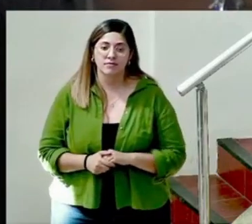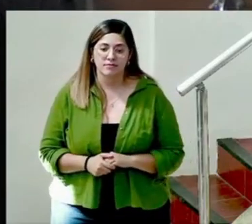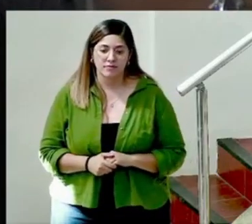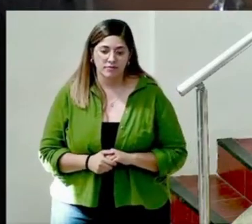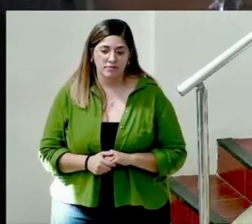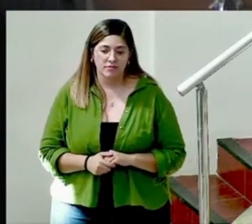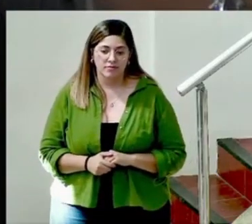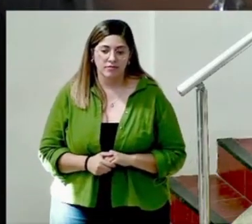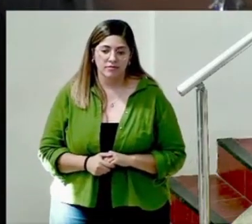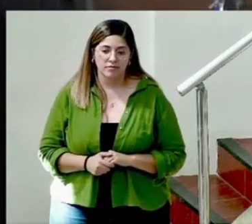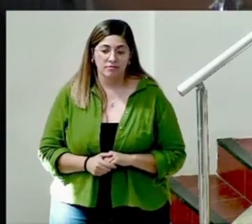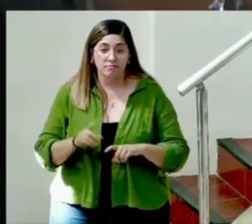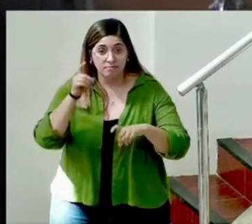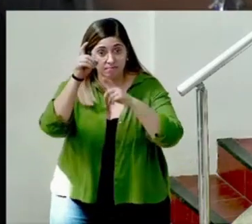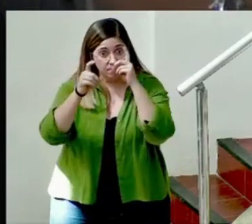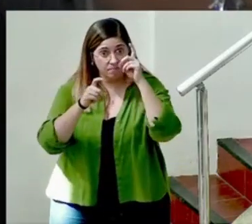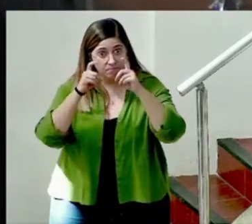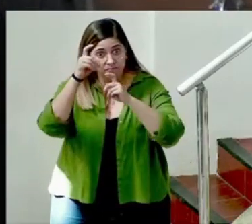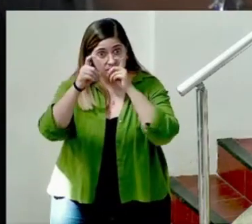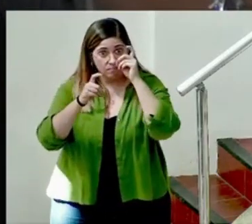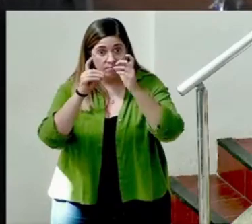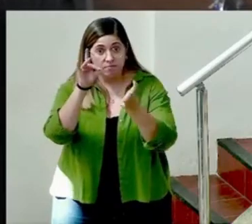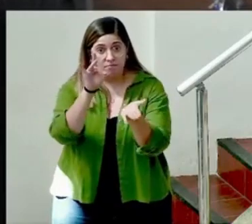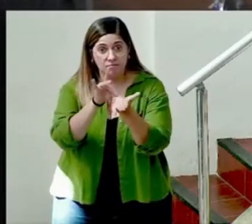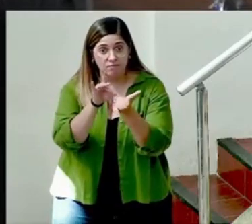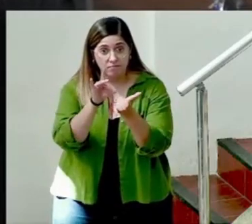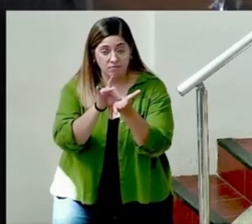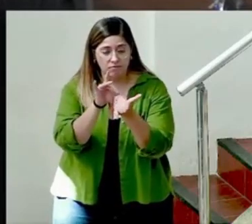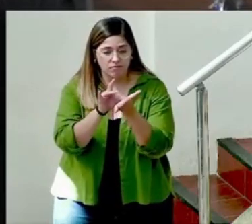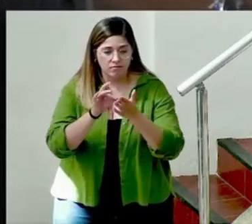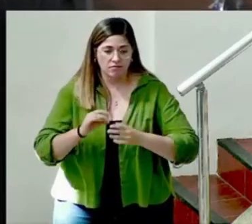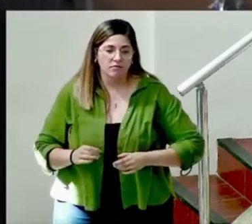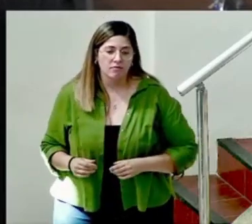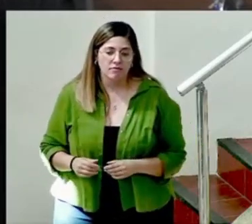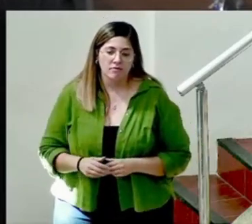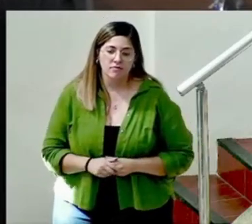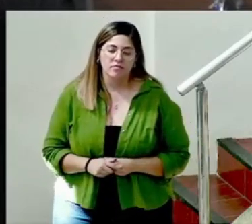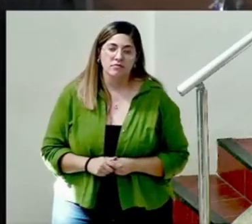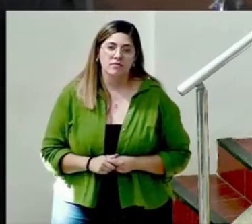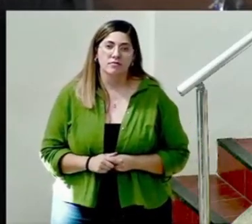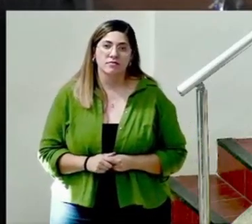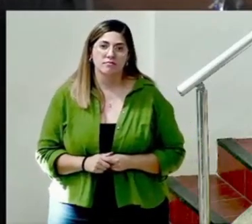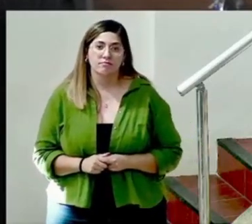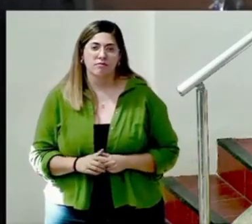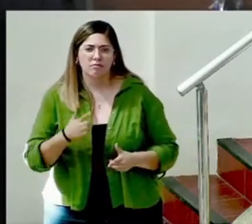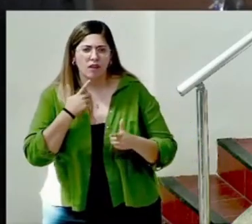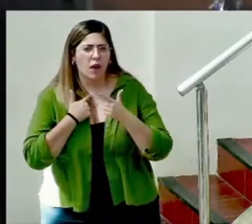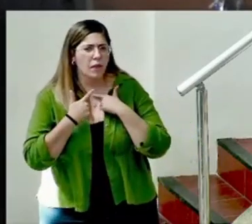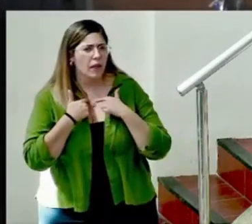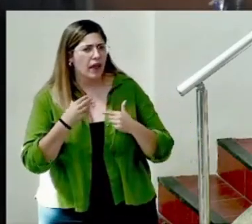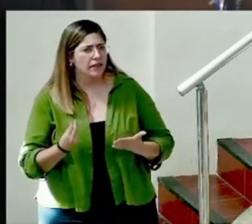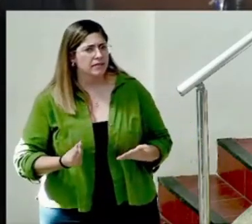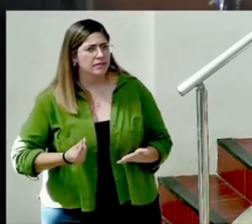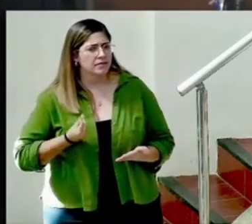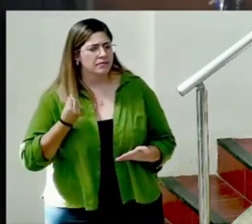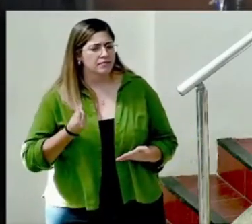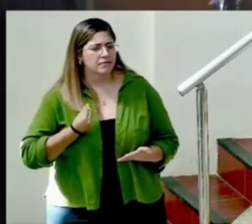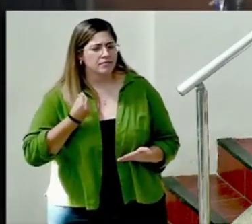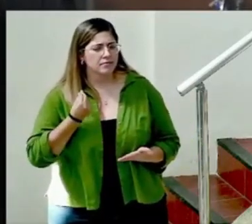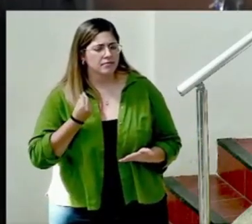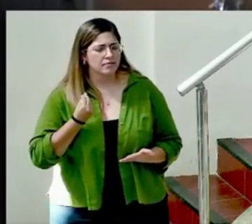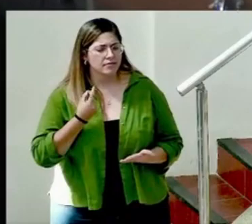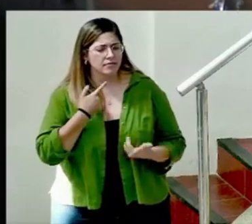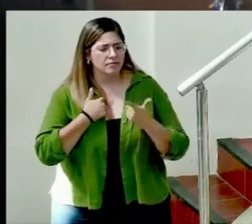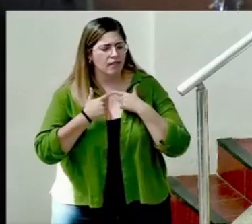Com que eu estou preocupado? De verdade. Com a vontade de Deus? Com a honra de